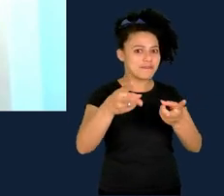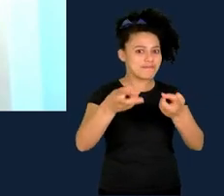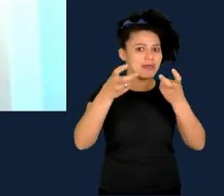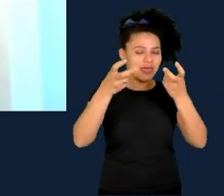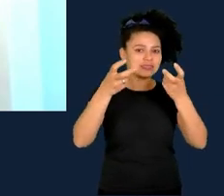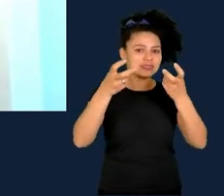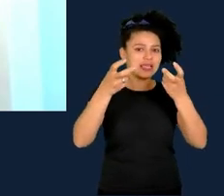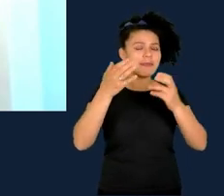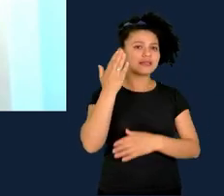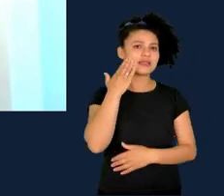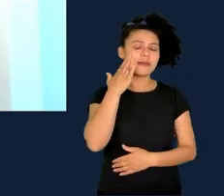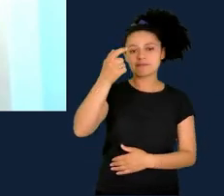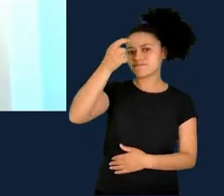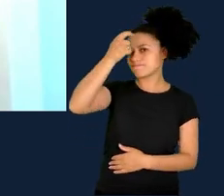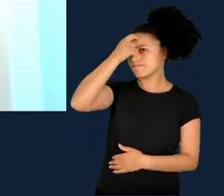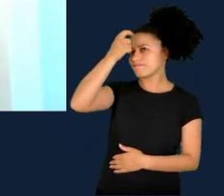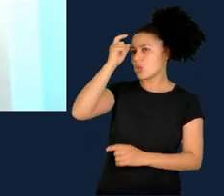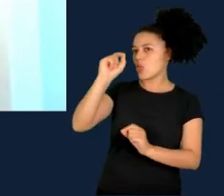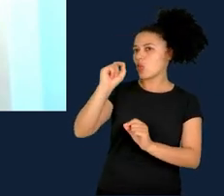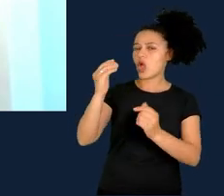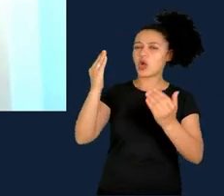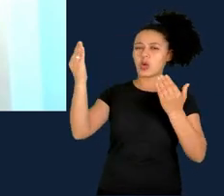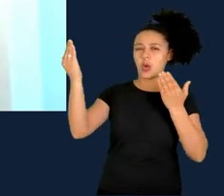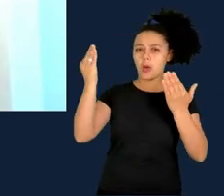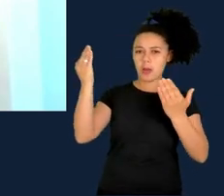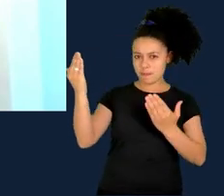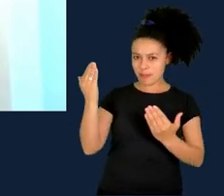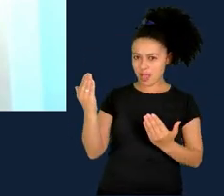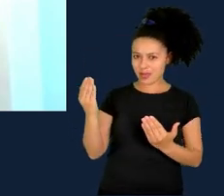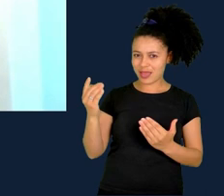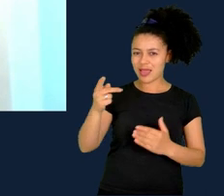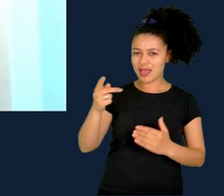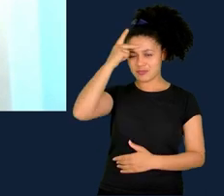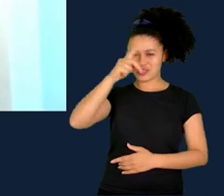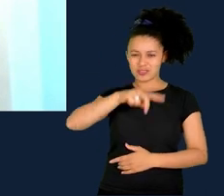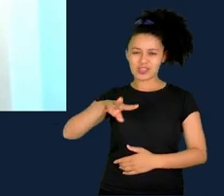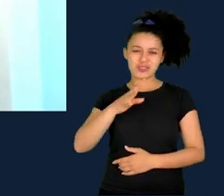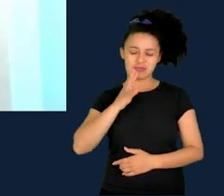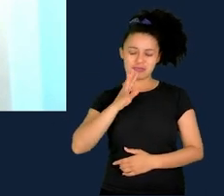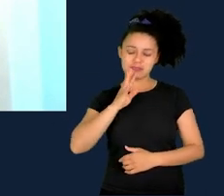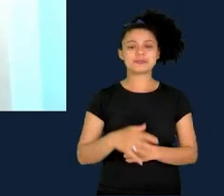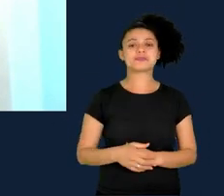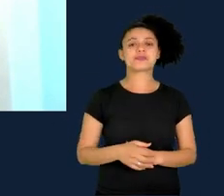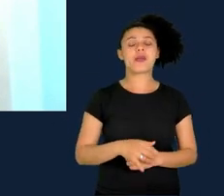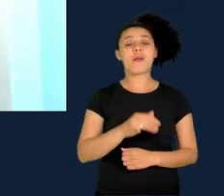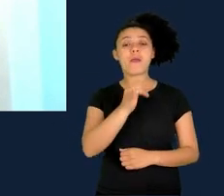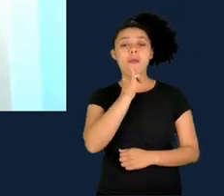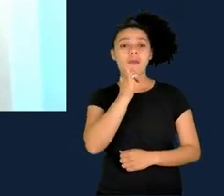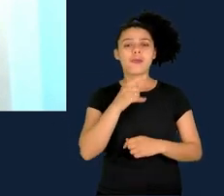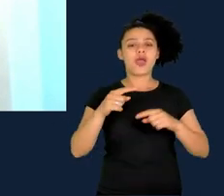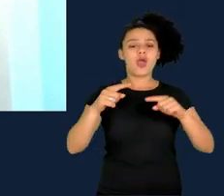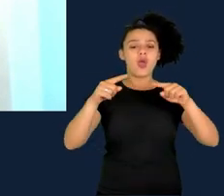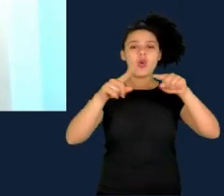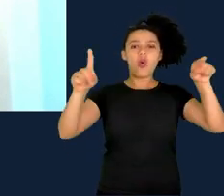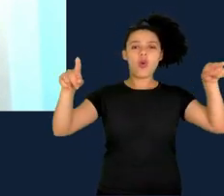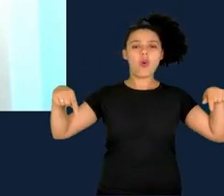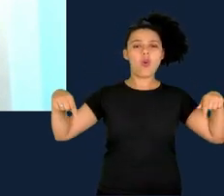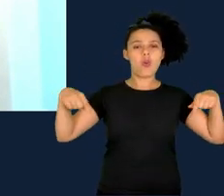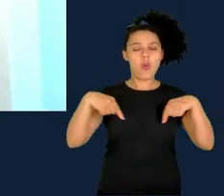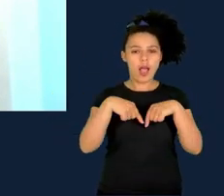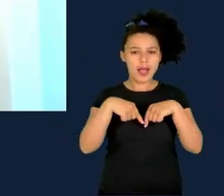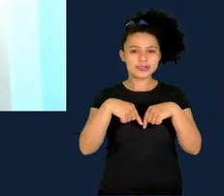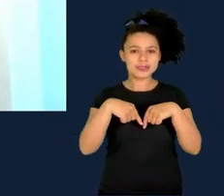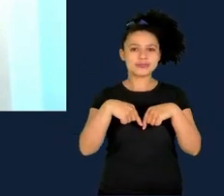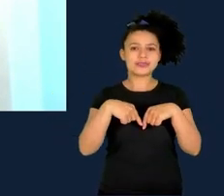ter consciência do tamanho, que é comparar com o tamanho que as pessoas conhecem, que nem o tamanho de uma quadra em